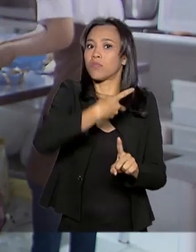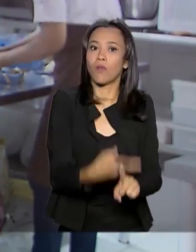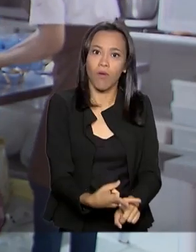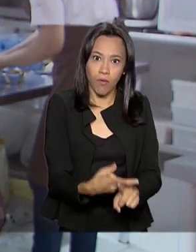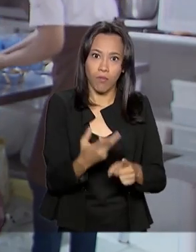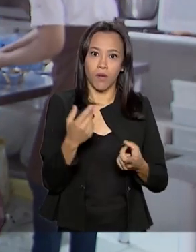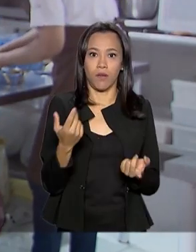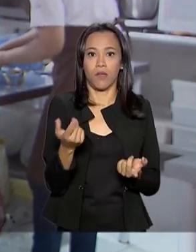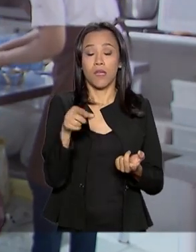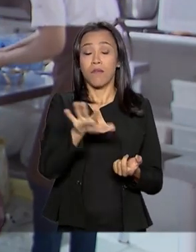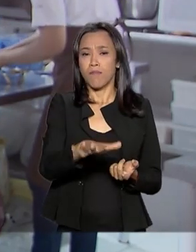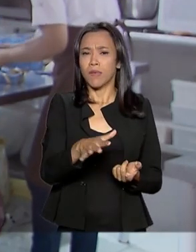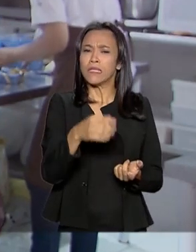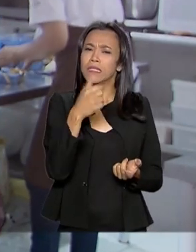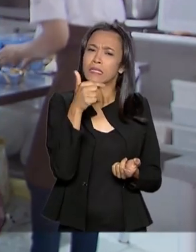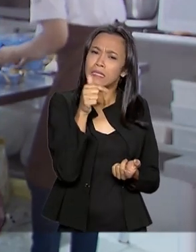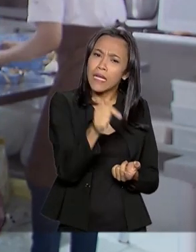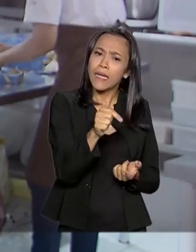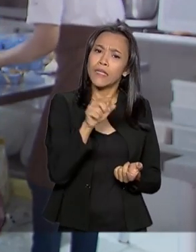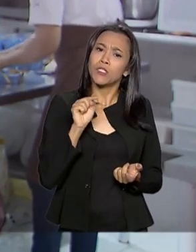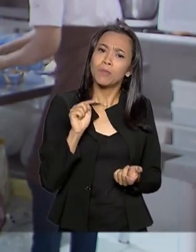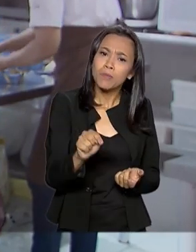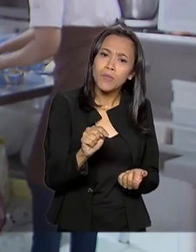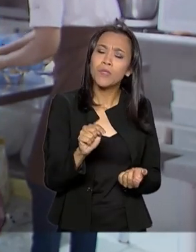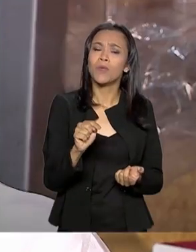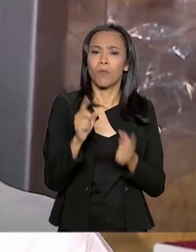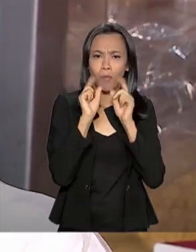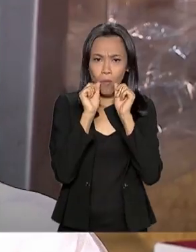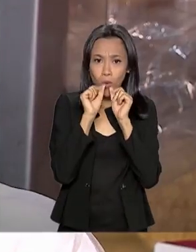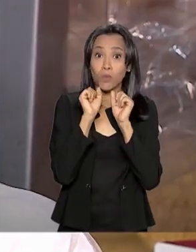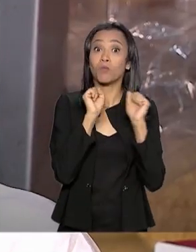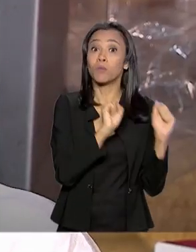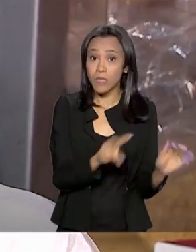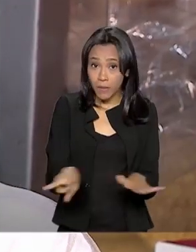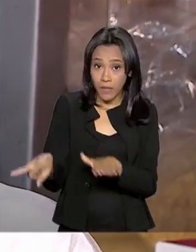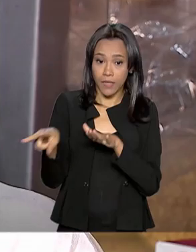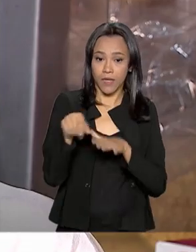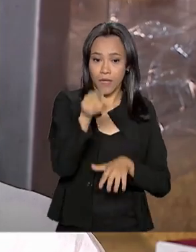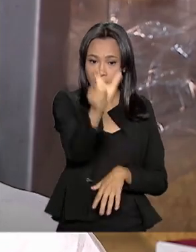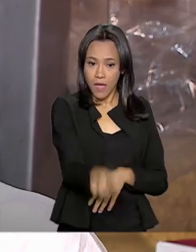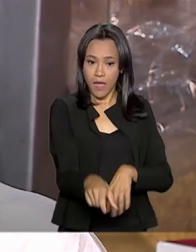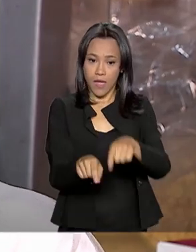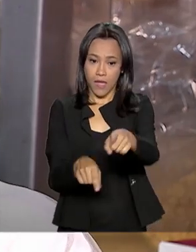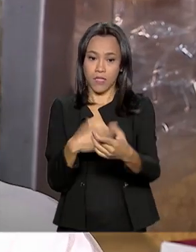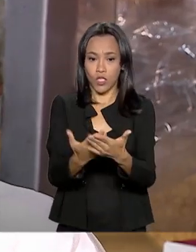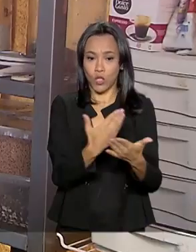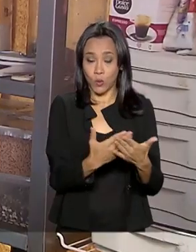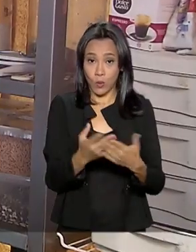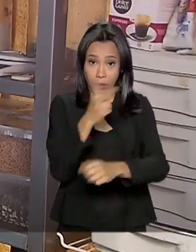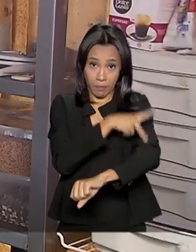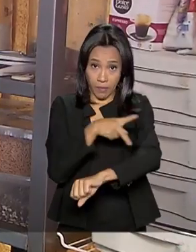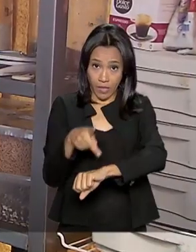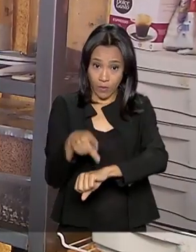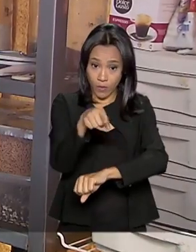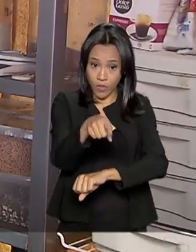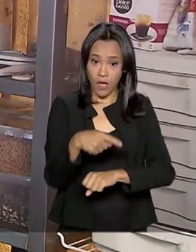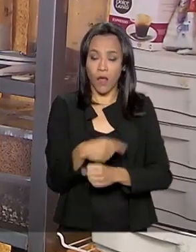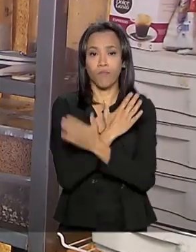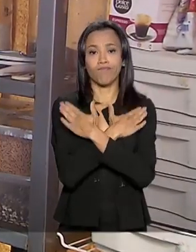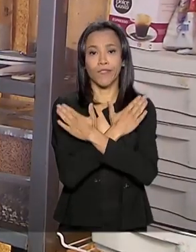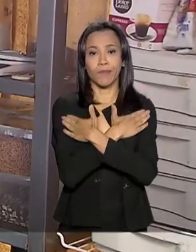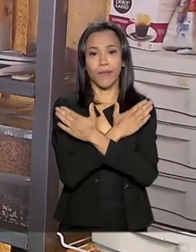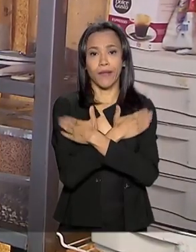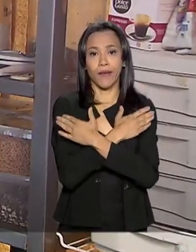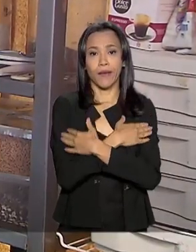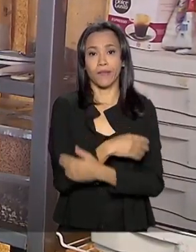a cerca de sete mil bombas por semana treinar é estudante de pedagogia e já estava desempregada